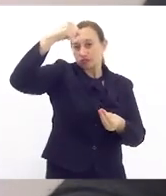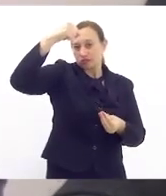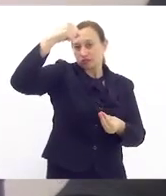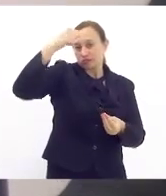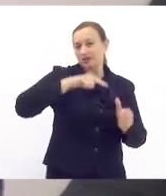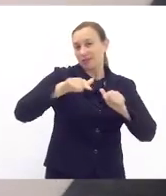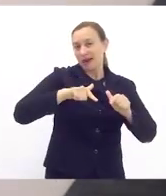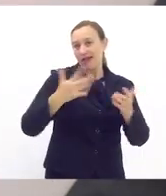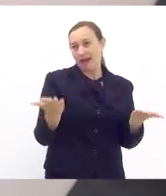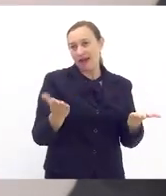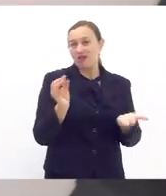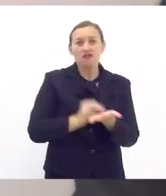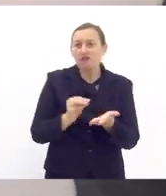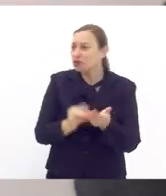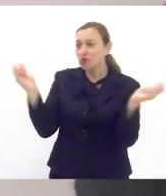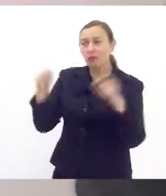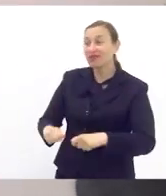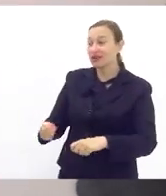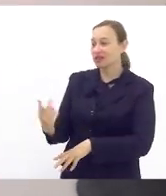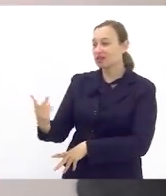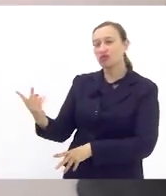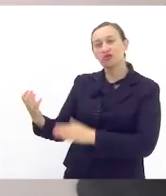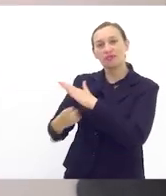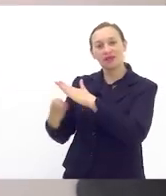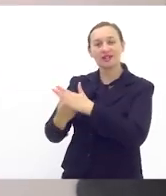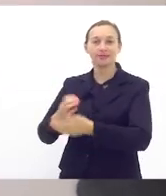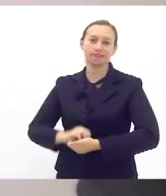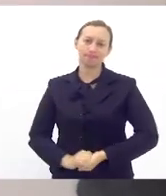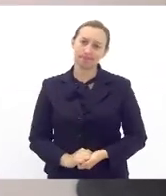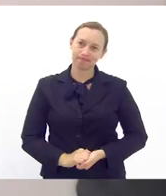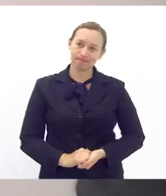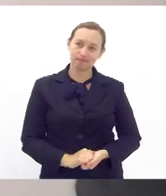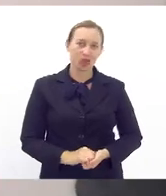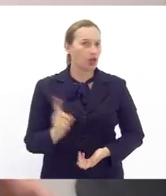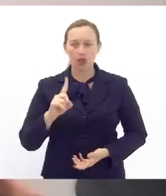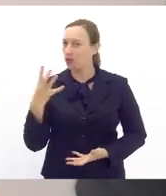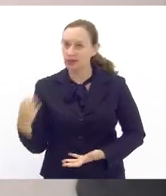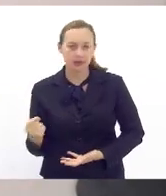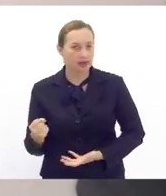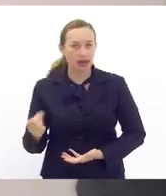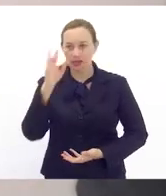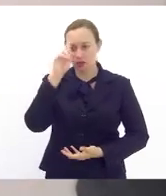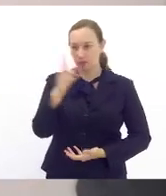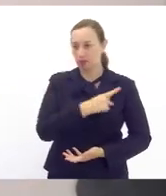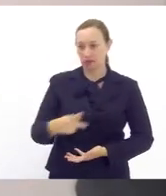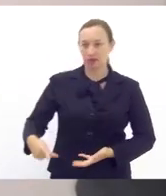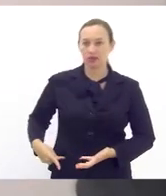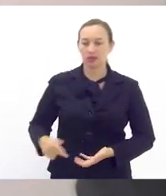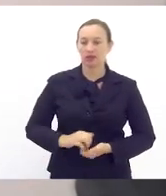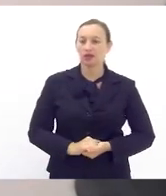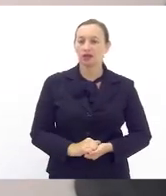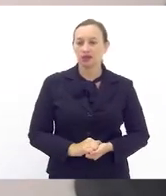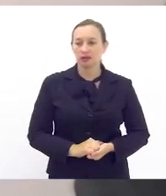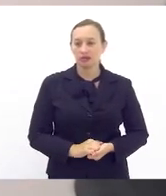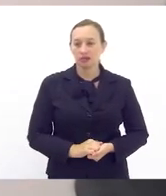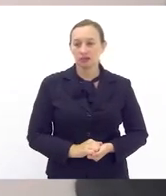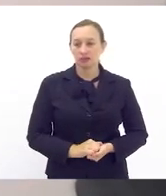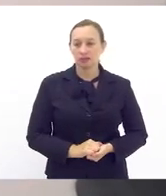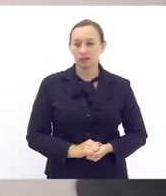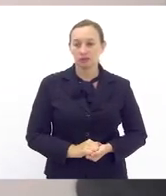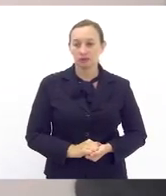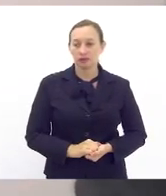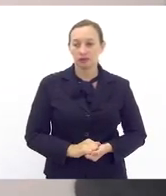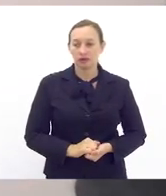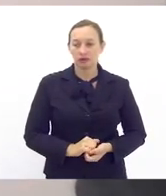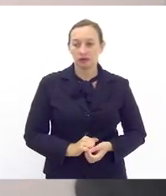por incompetência dessas empresas não dá para aceitar Presidente eu acho que toda a medida